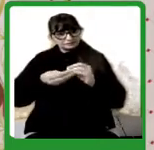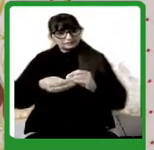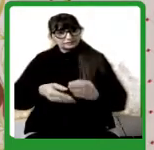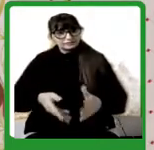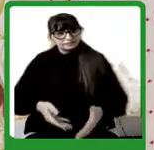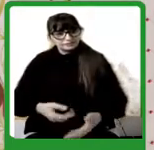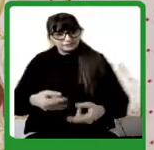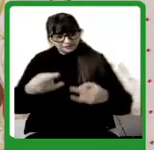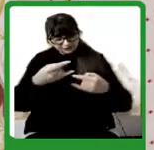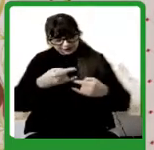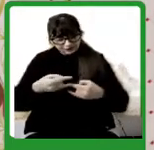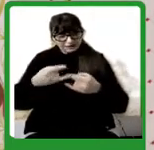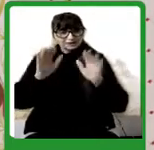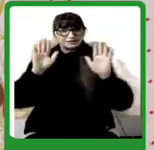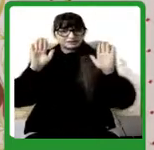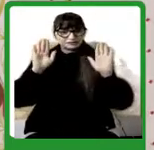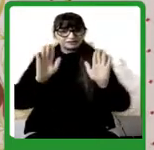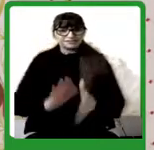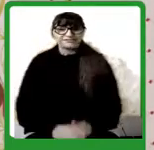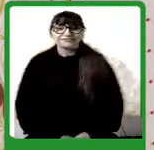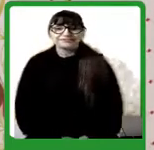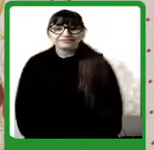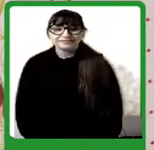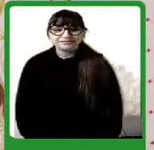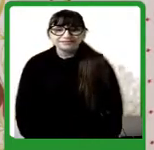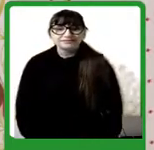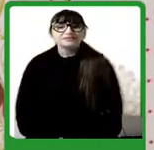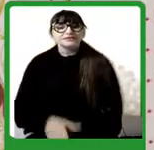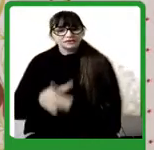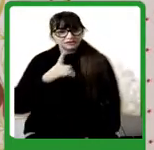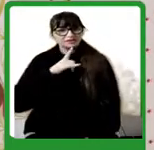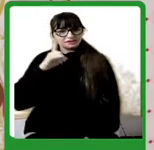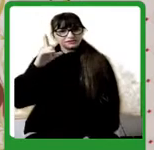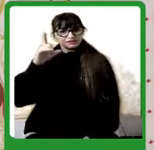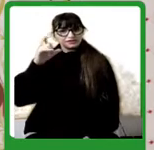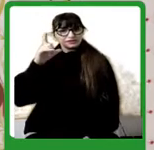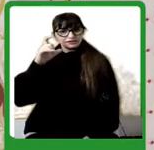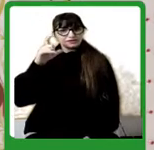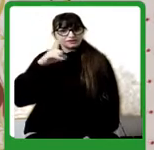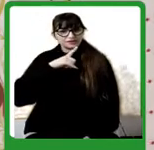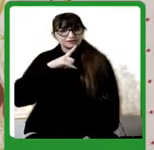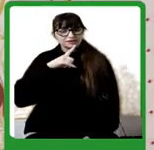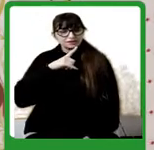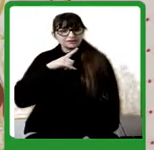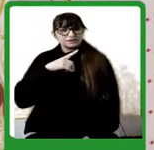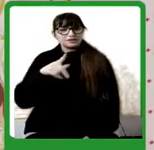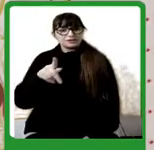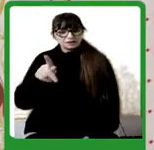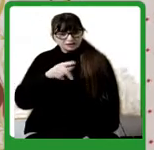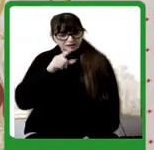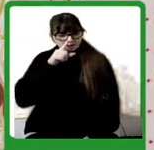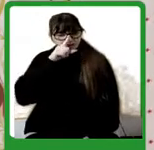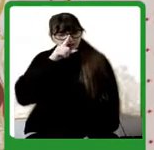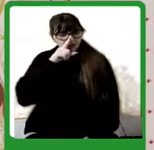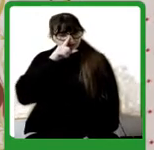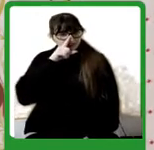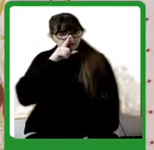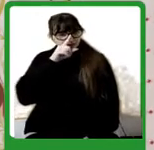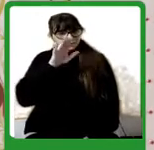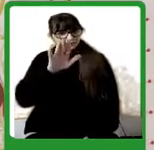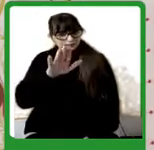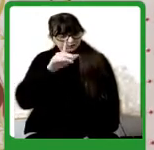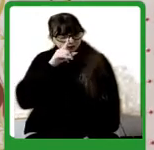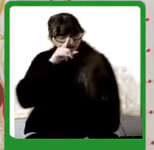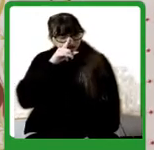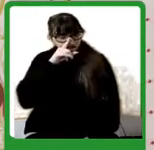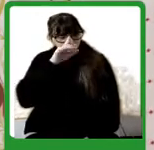ai. Ele te mandou uma foto que tinha o aramezinho lá, lembra? É, mas é perigoso aquele lugar em volta. É perigoso. Ah, fica tranquilo.